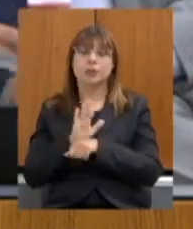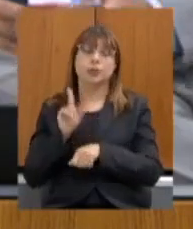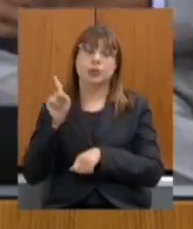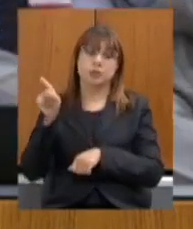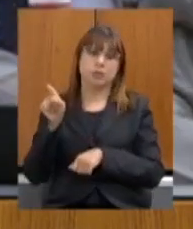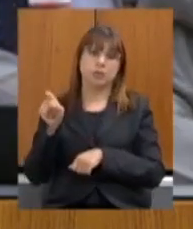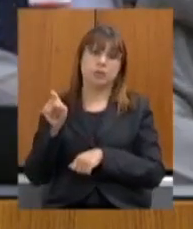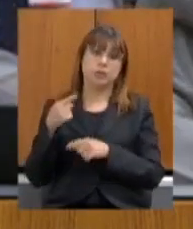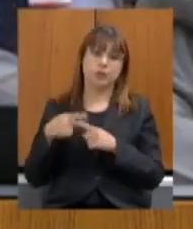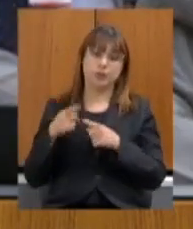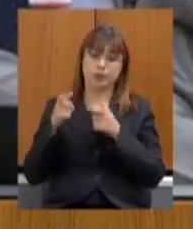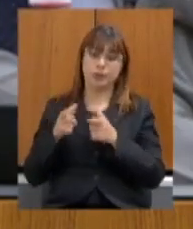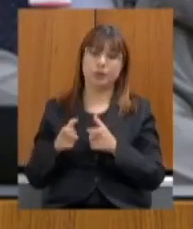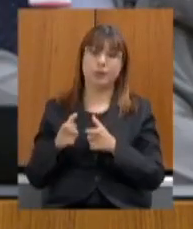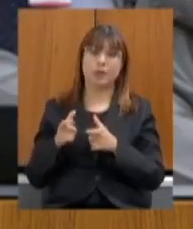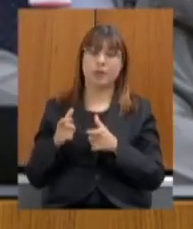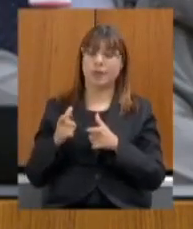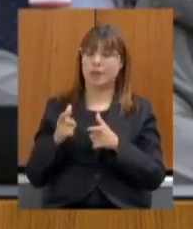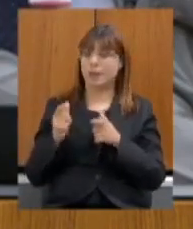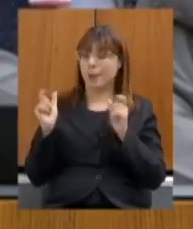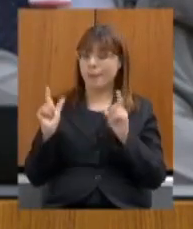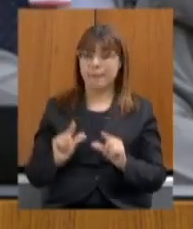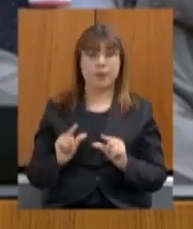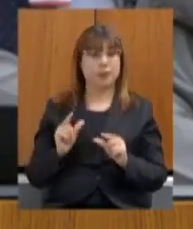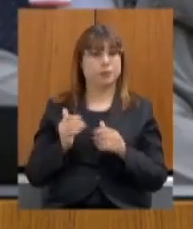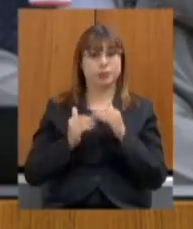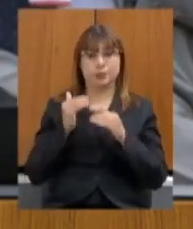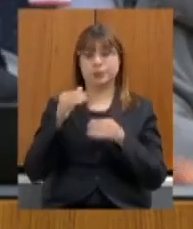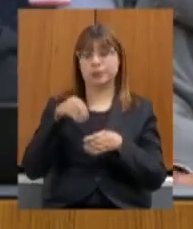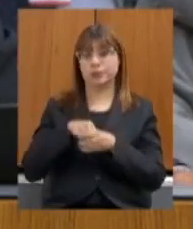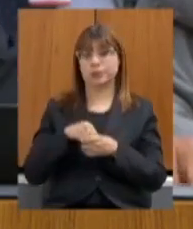é aquela que menos se desenvolve nesse estado de Minas Gerais.